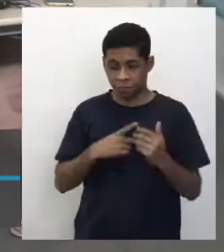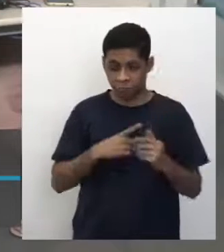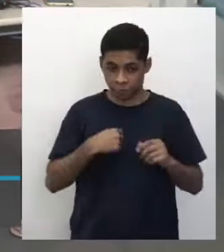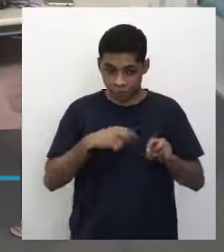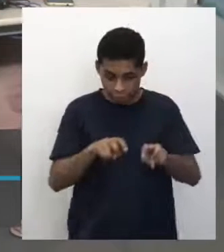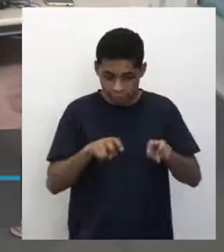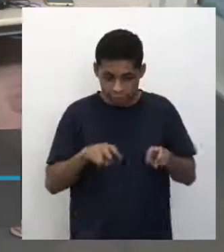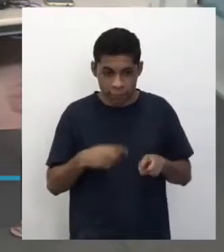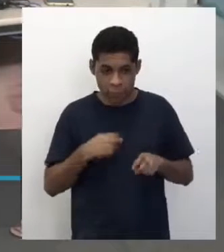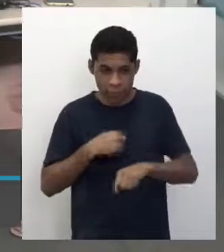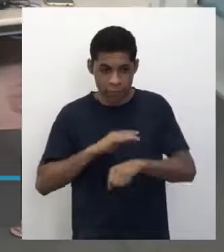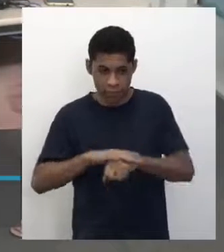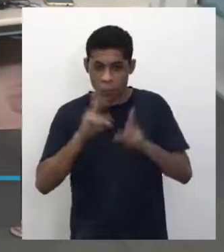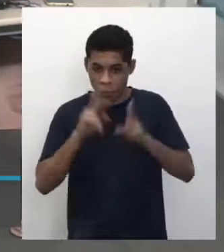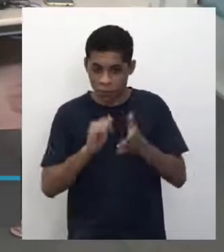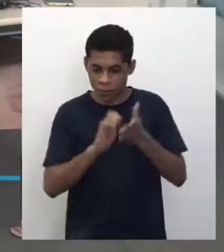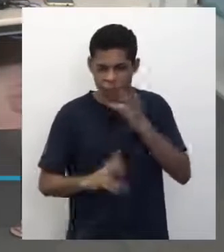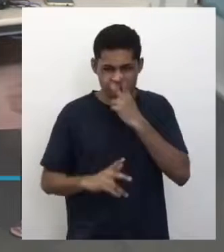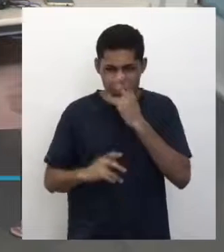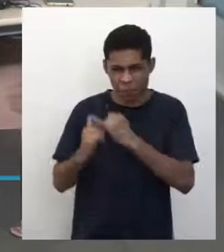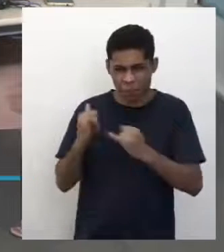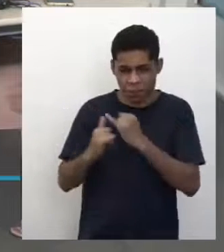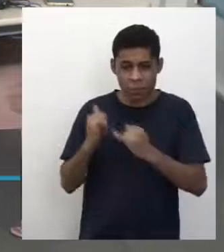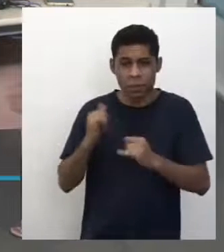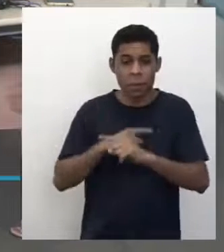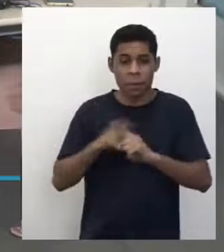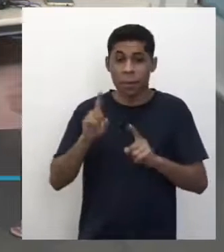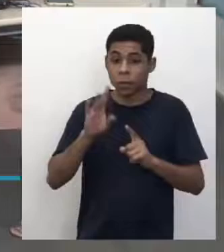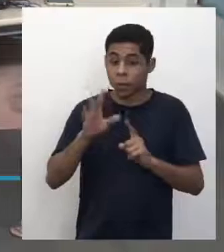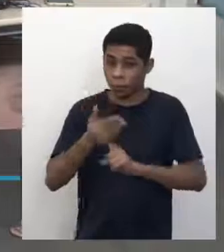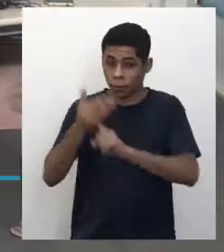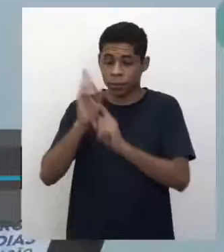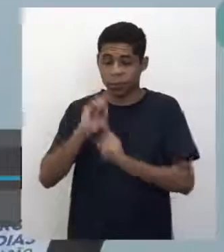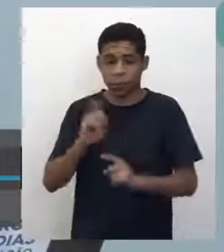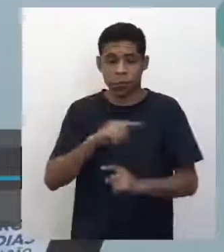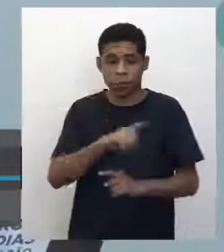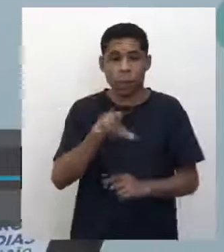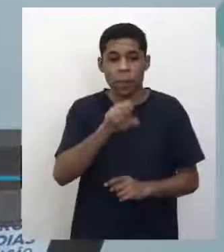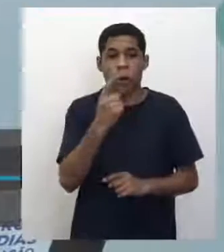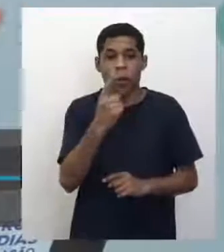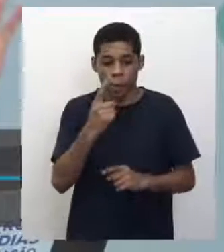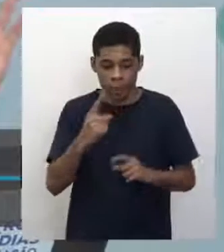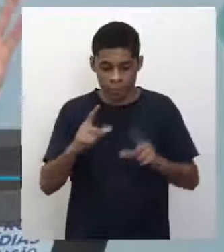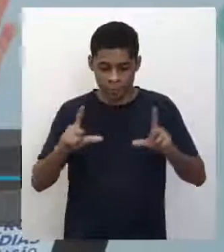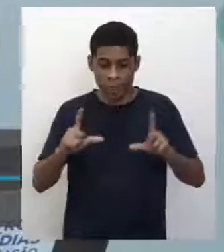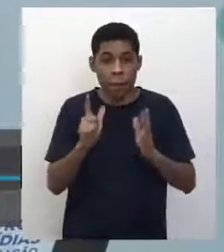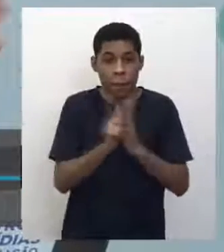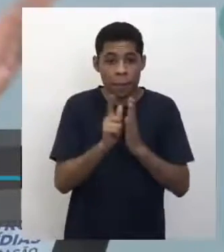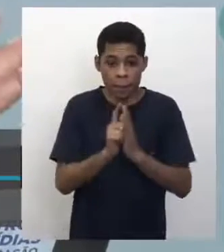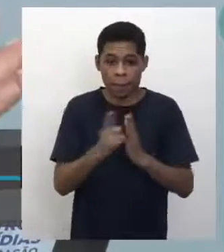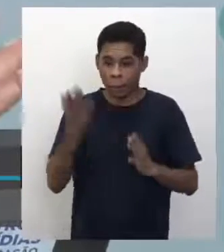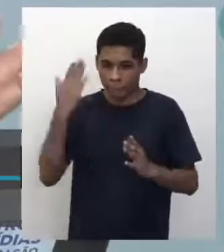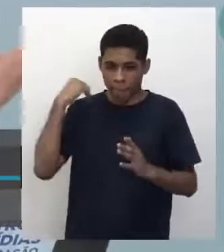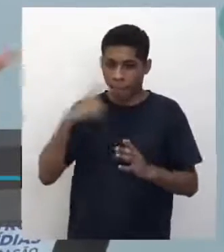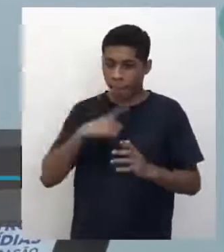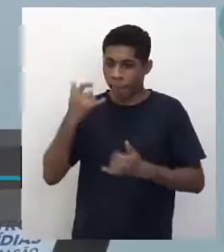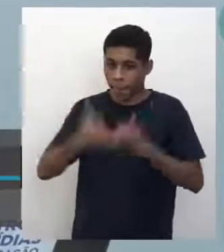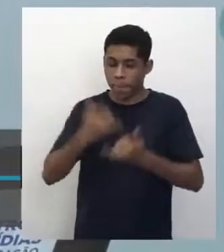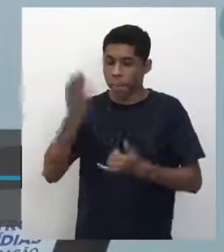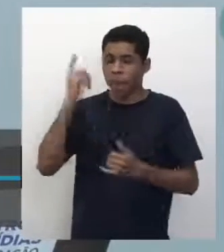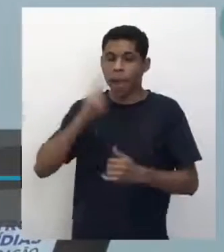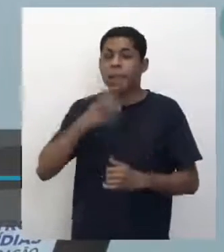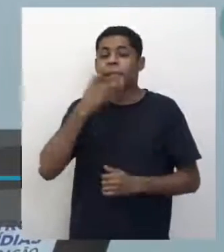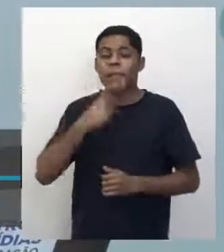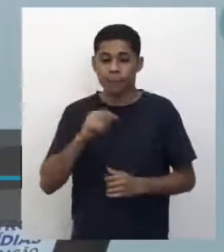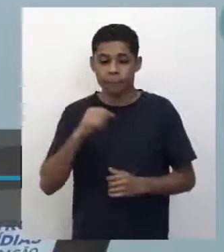que é meio parecida com essa daí, só que não mediada pela tecnologia. A gente pegou uma folha, e isso é uma brincadeira que às vezes a gente faz quando criança,